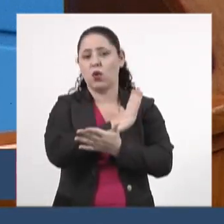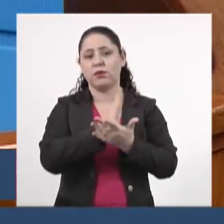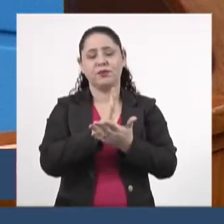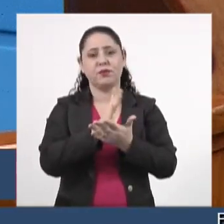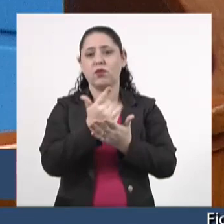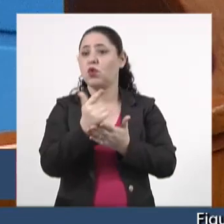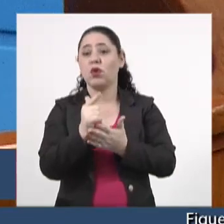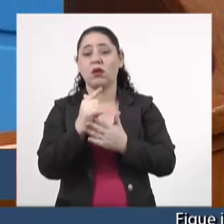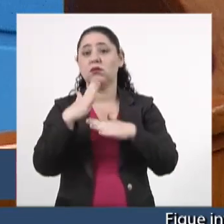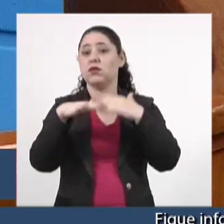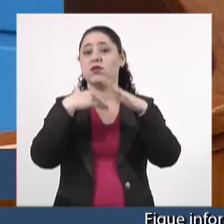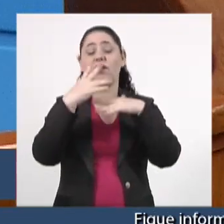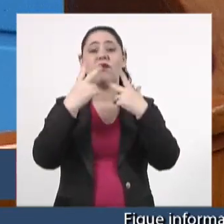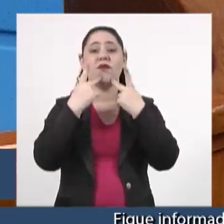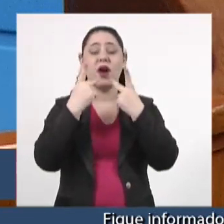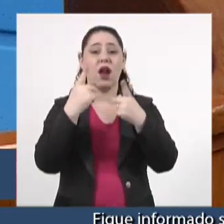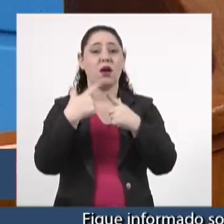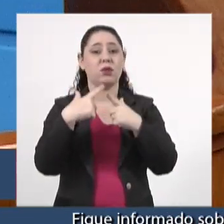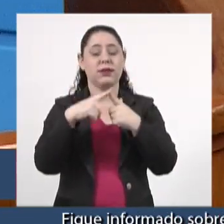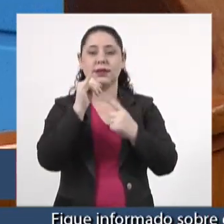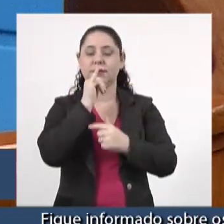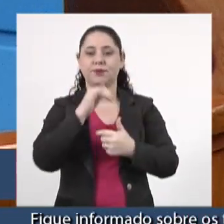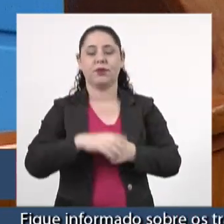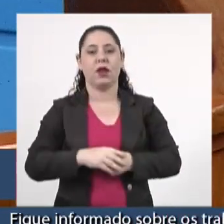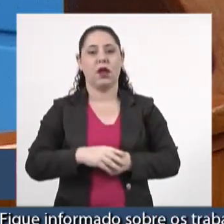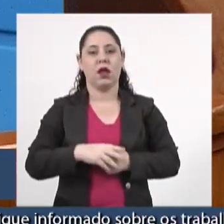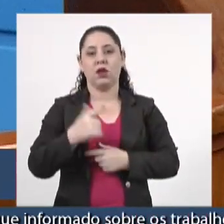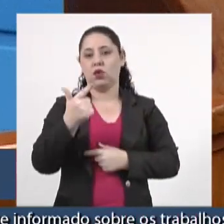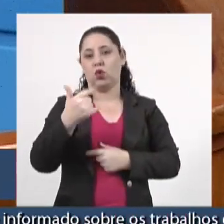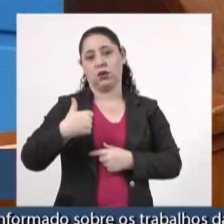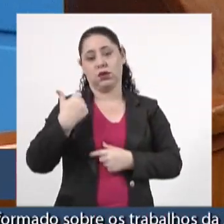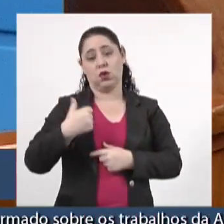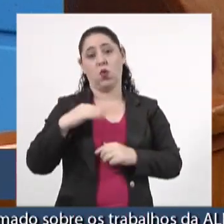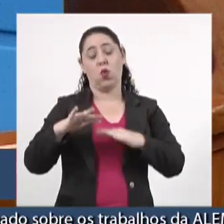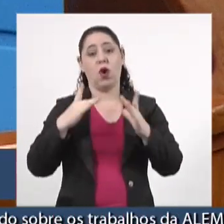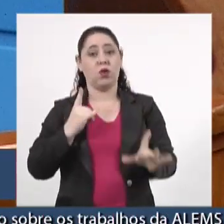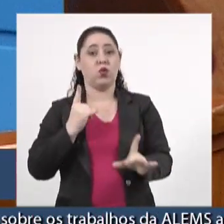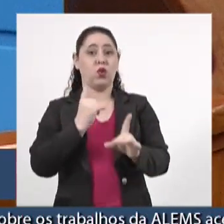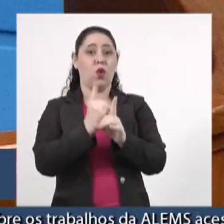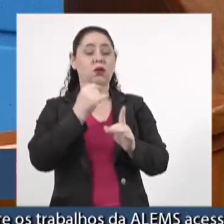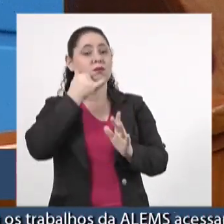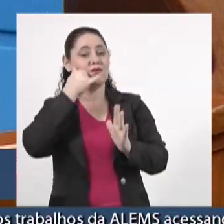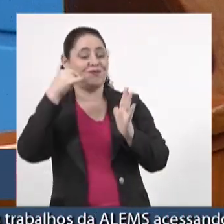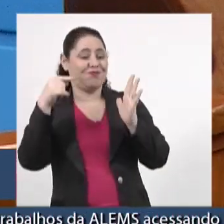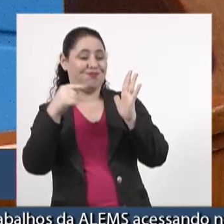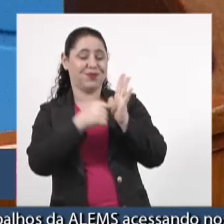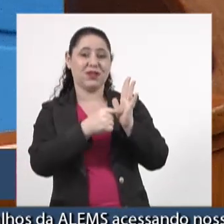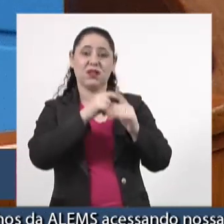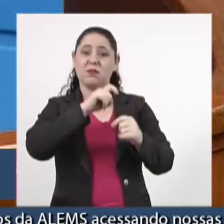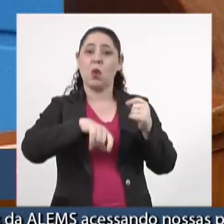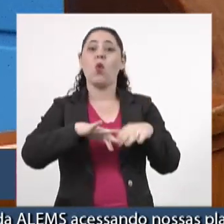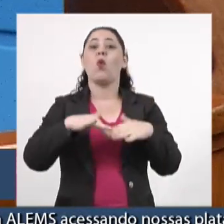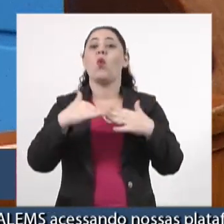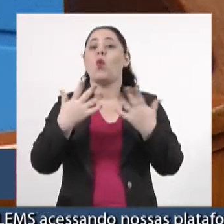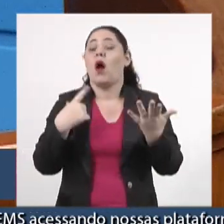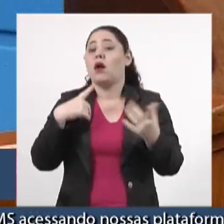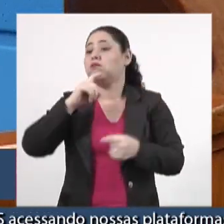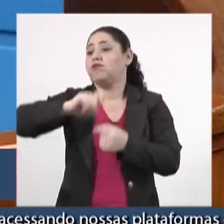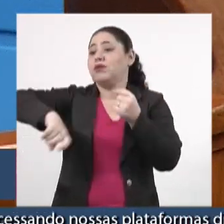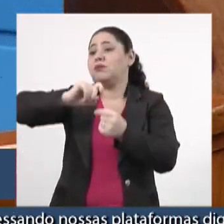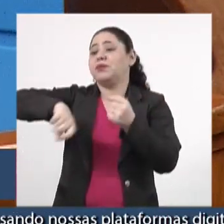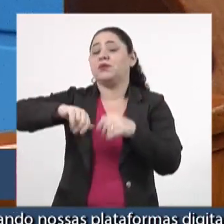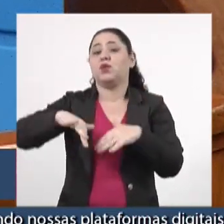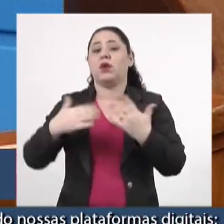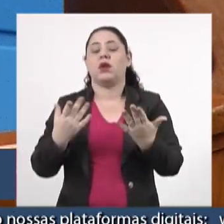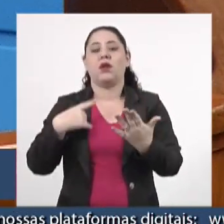não tem desenvolvimento na fala, porque, por exemplo, essa menininha tinha 2 anos quando descobriu o abuso, né? A gente não sabe desde quando ela vinha sofrendo, então ela